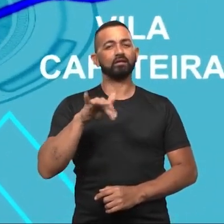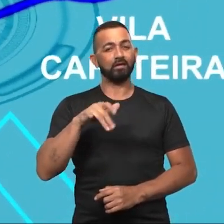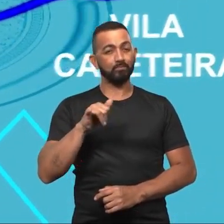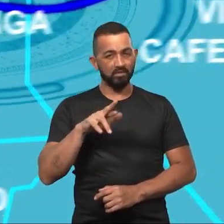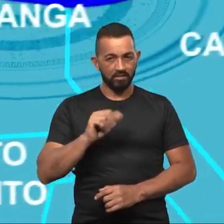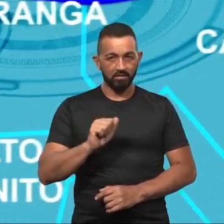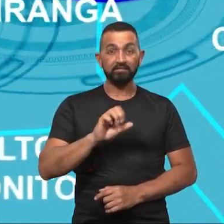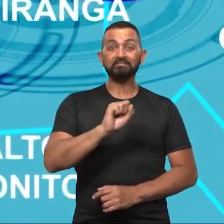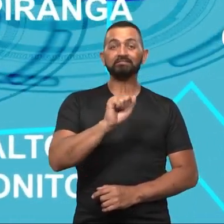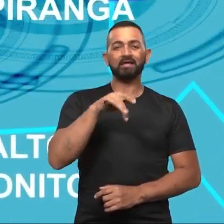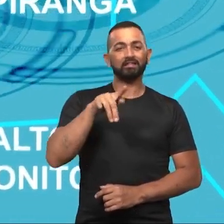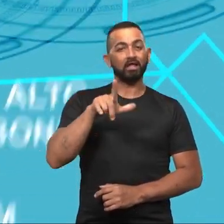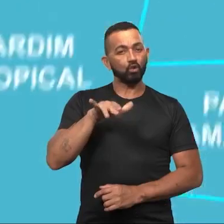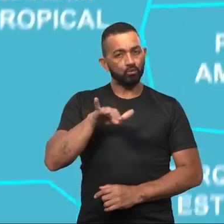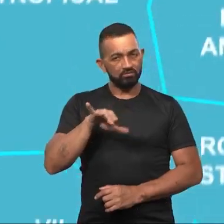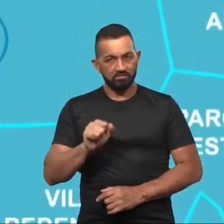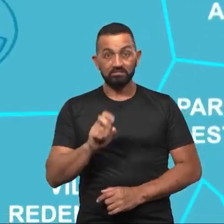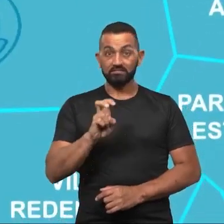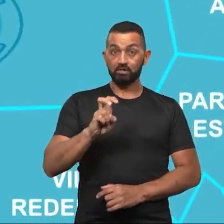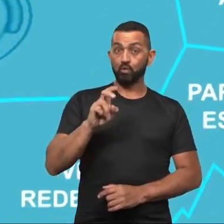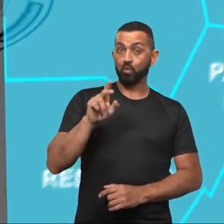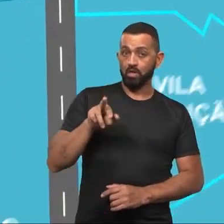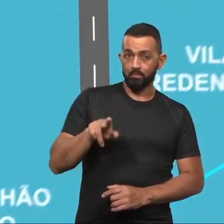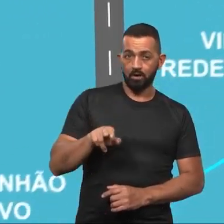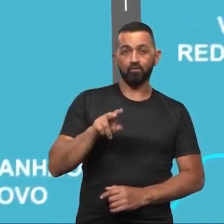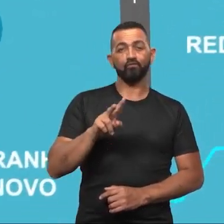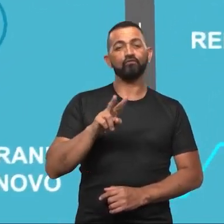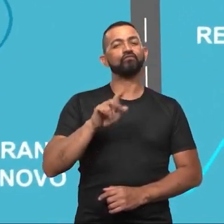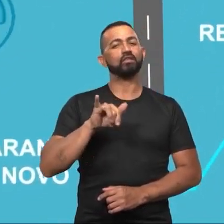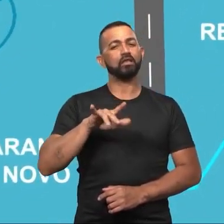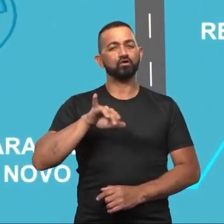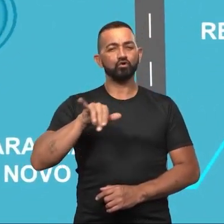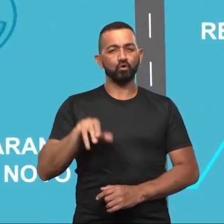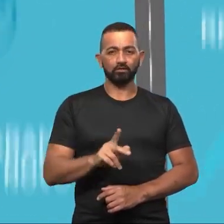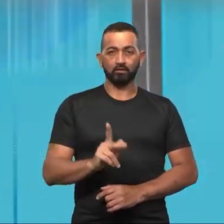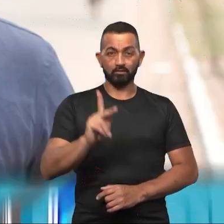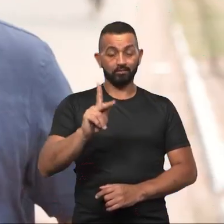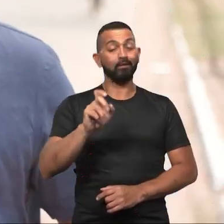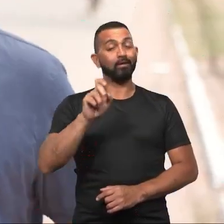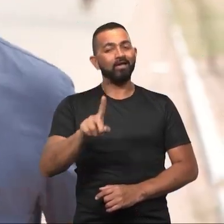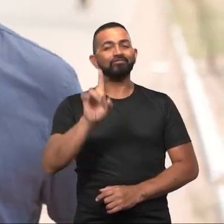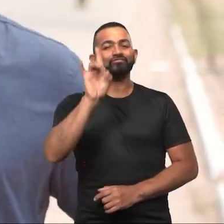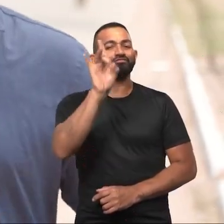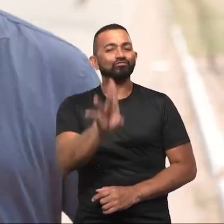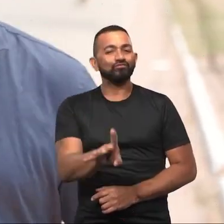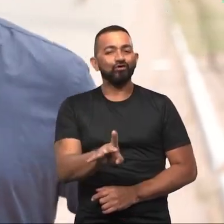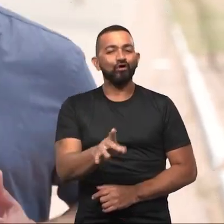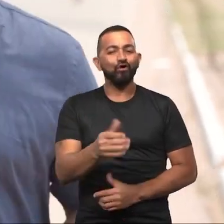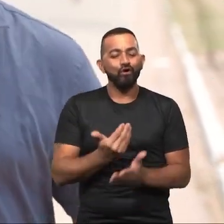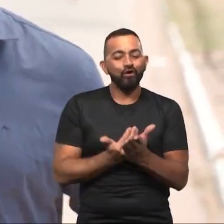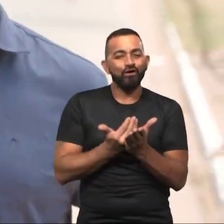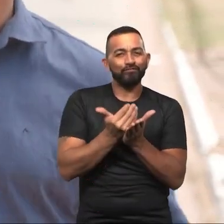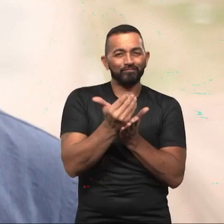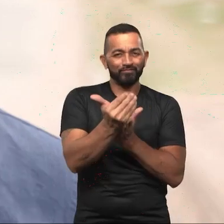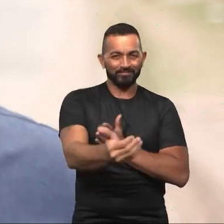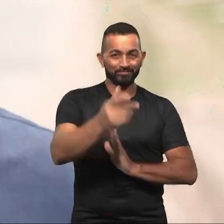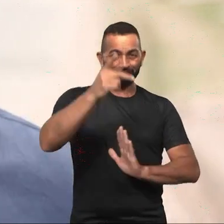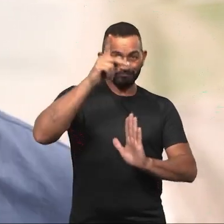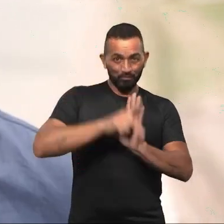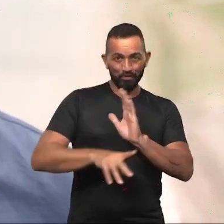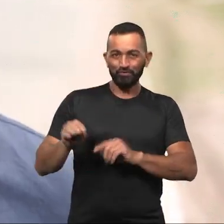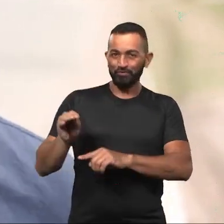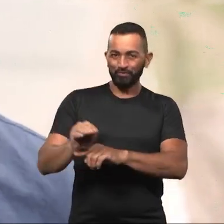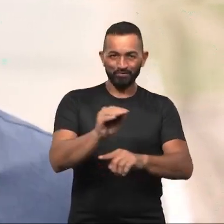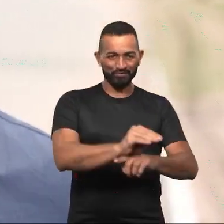Vila Ipiranga, Santa Luzia, Cinco Irmãos e Vila JK. E esse é apenas o primeiro passo. O